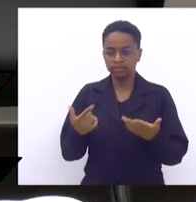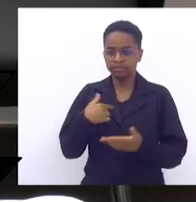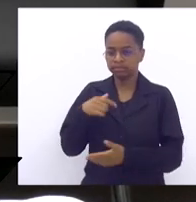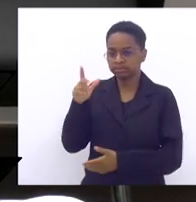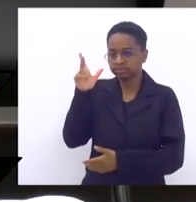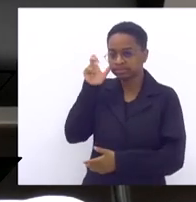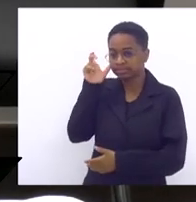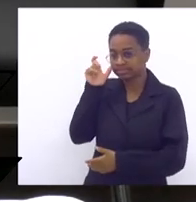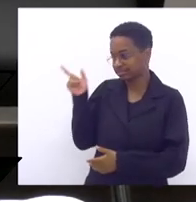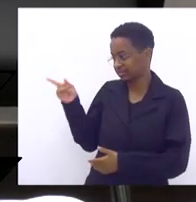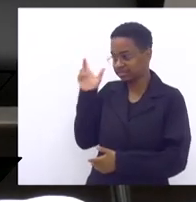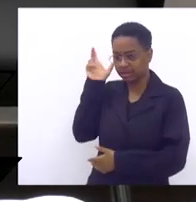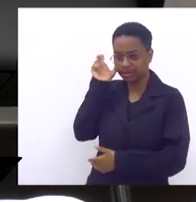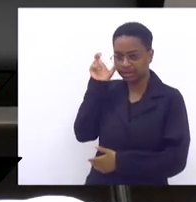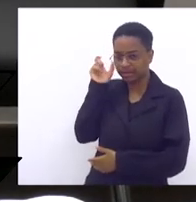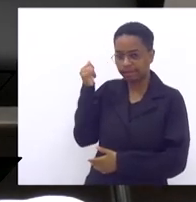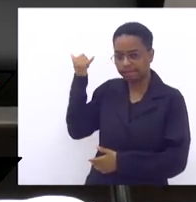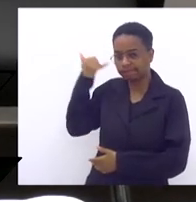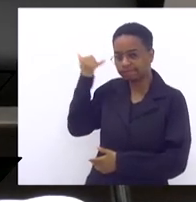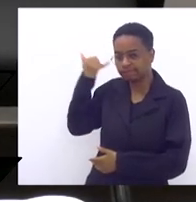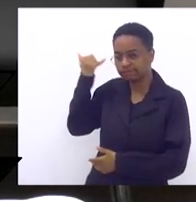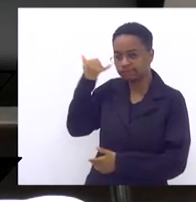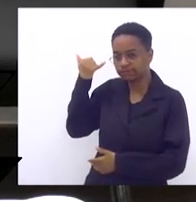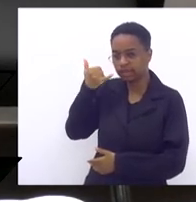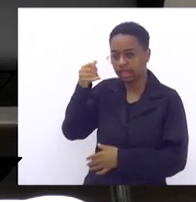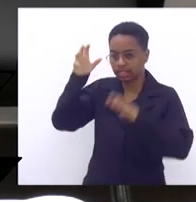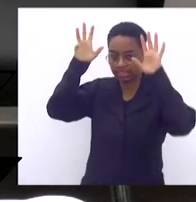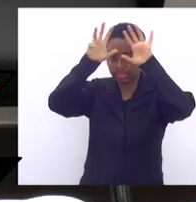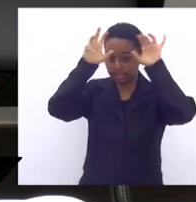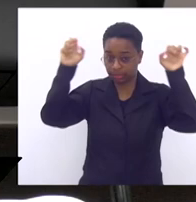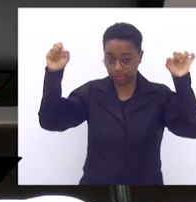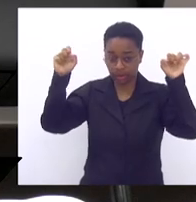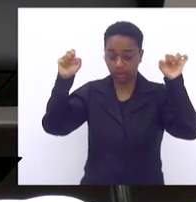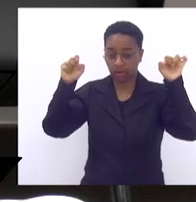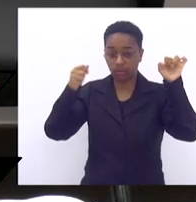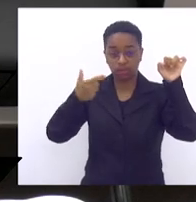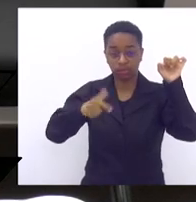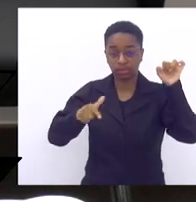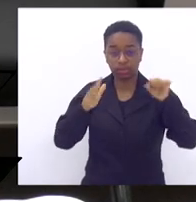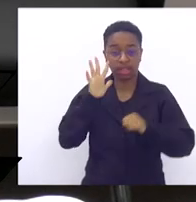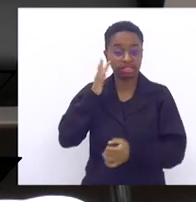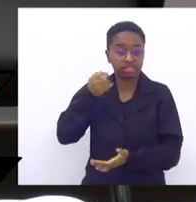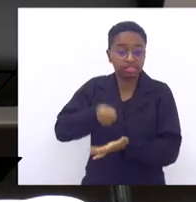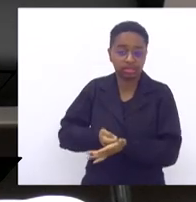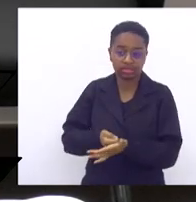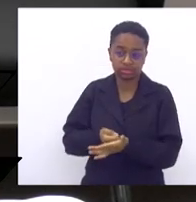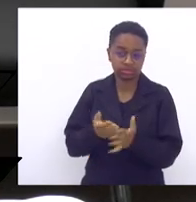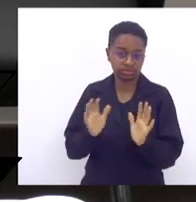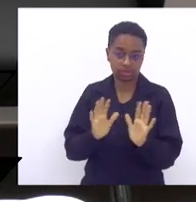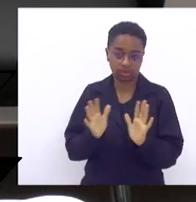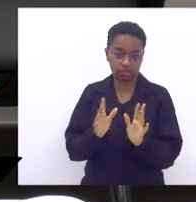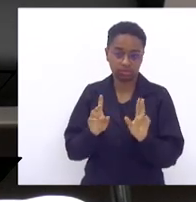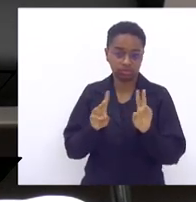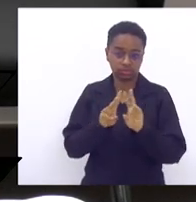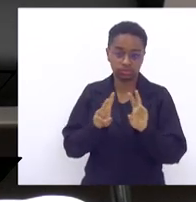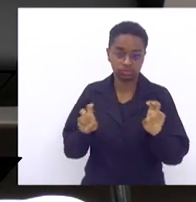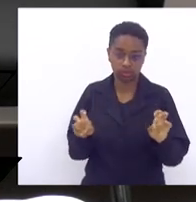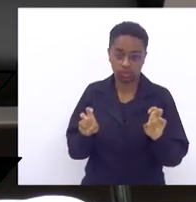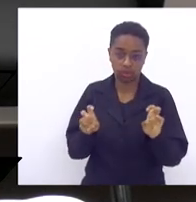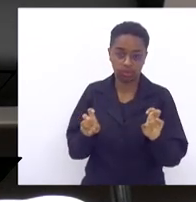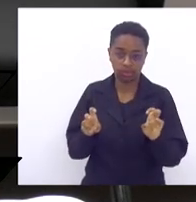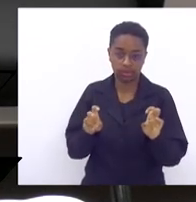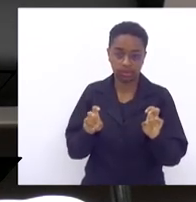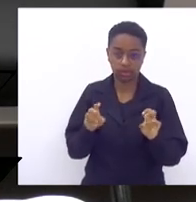me informando que não há nos tribunais, né, uma decisão sobre esse equipamento de